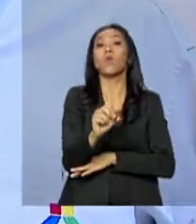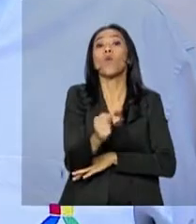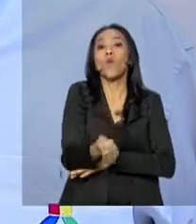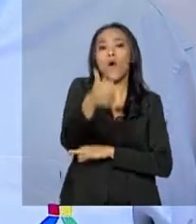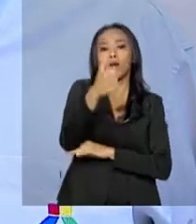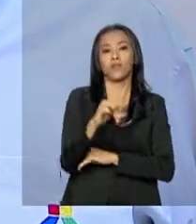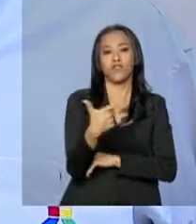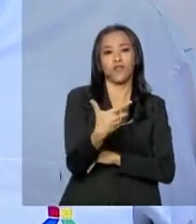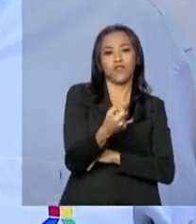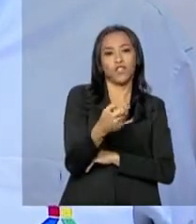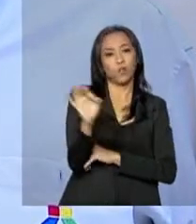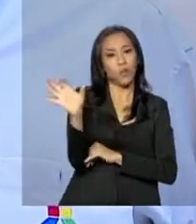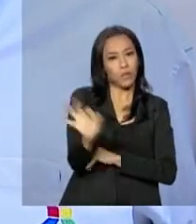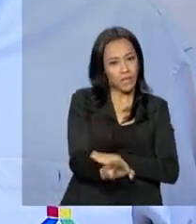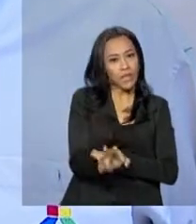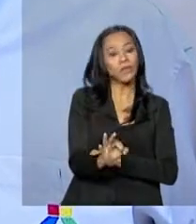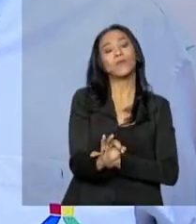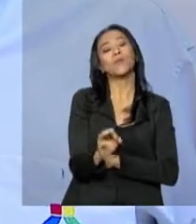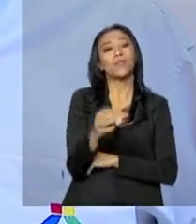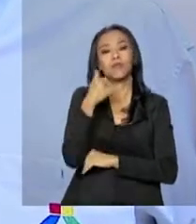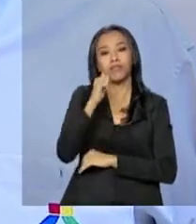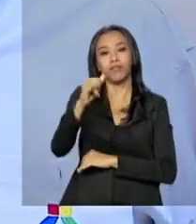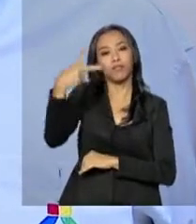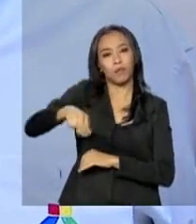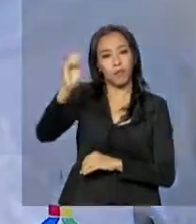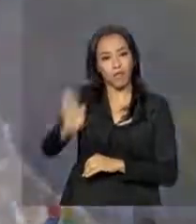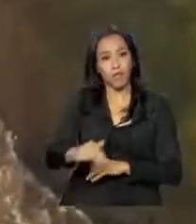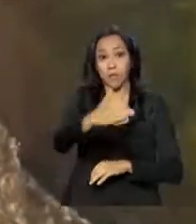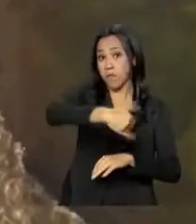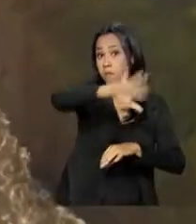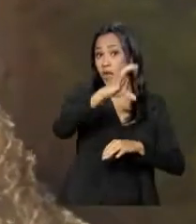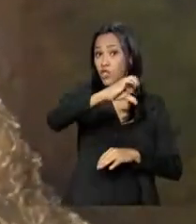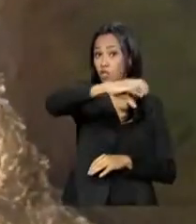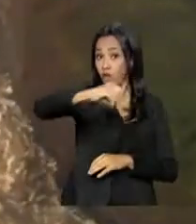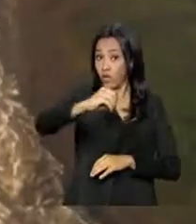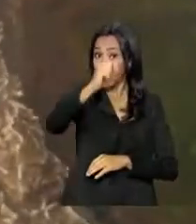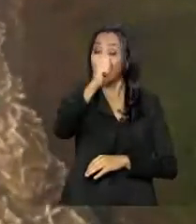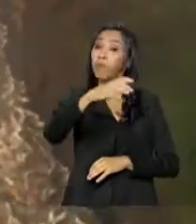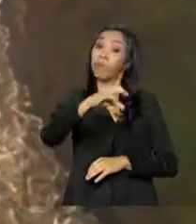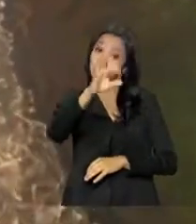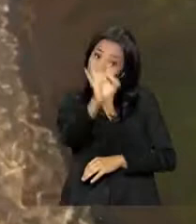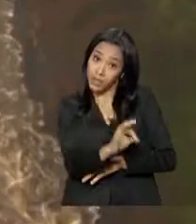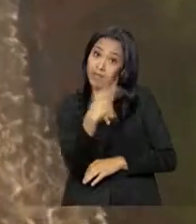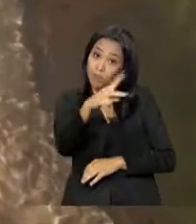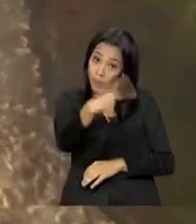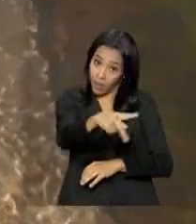quase 20% da energia brasileira e mais de 90% da energia paraguaia.